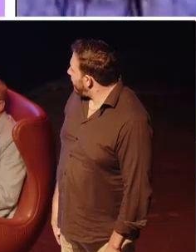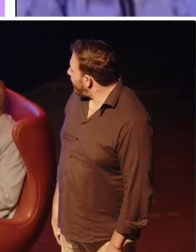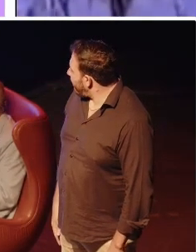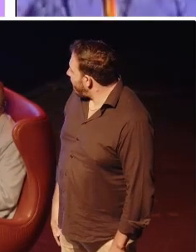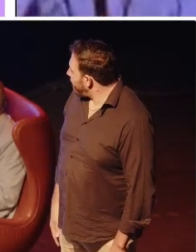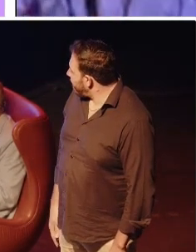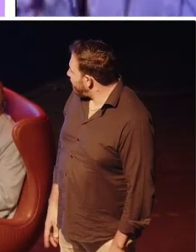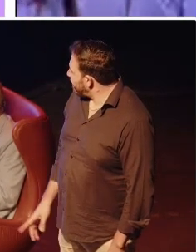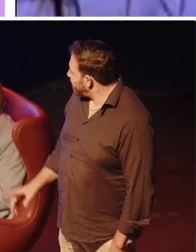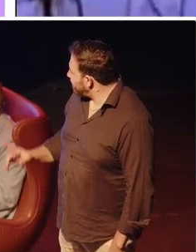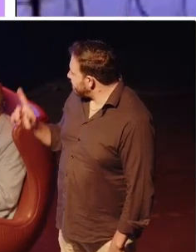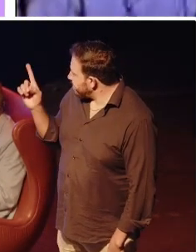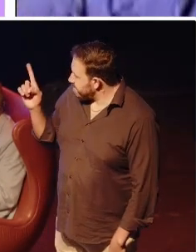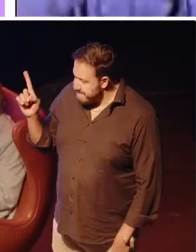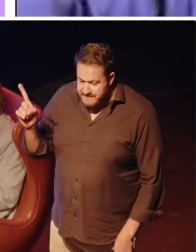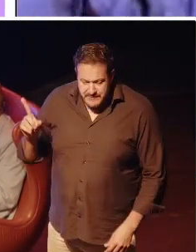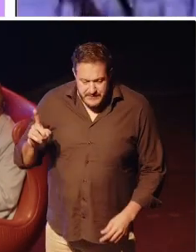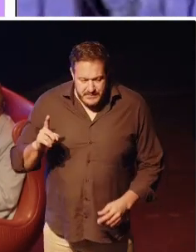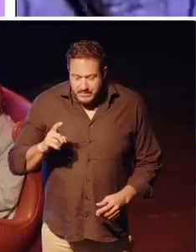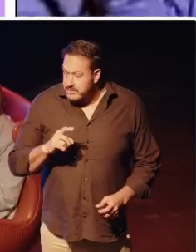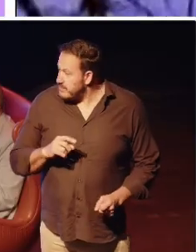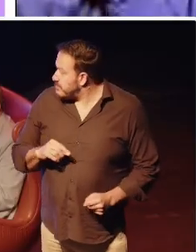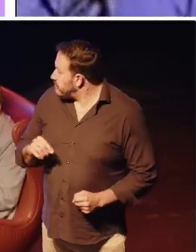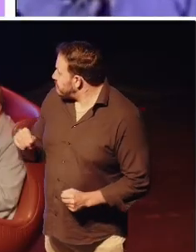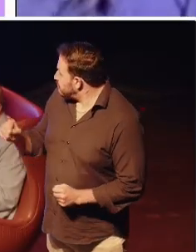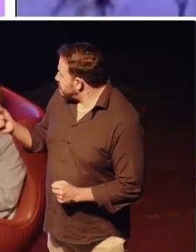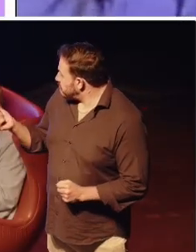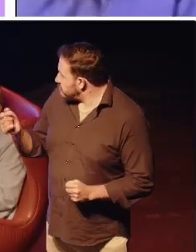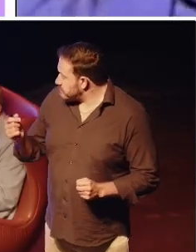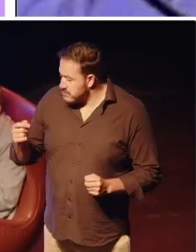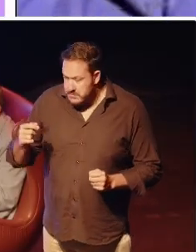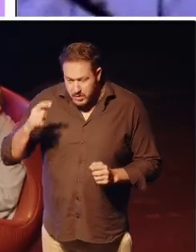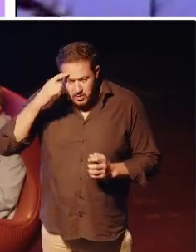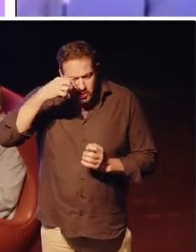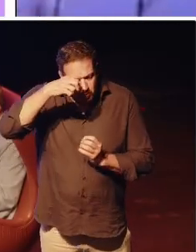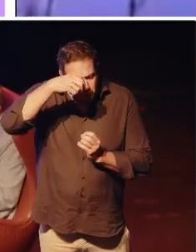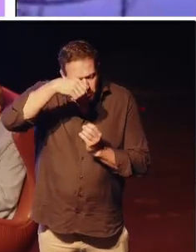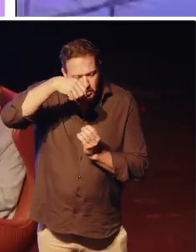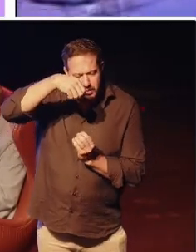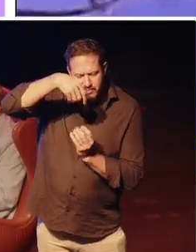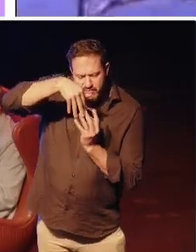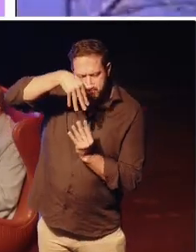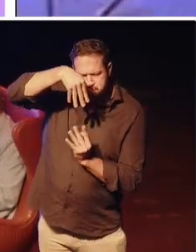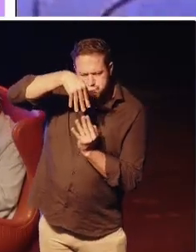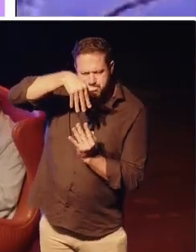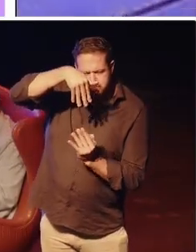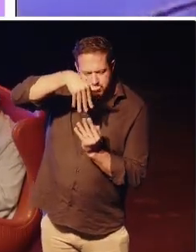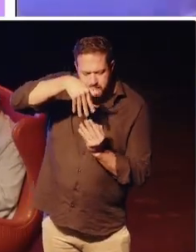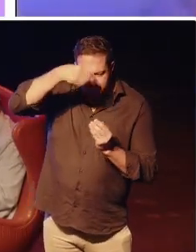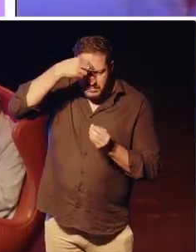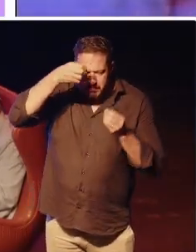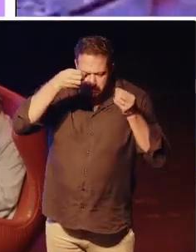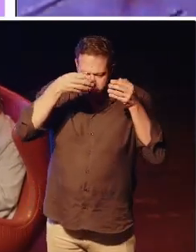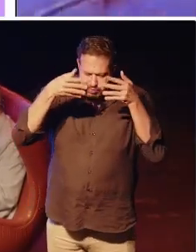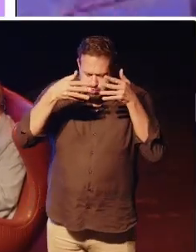Ah, dá, aqui. Então, aqui, todas as células estão se comunicando,